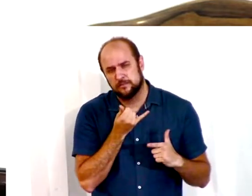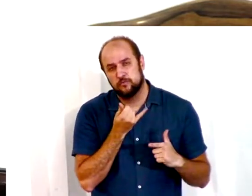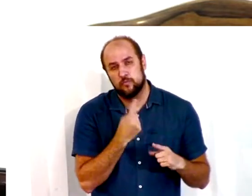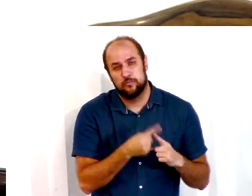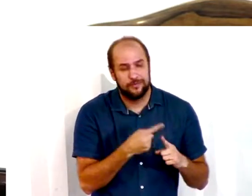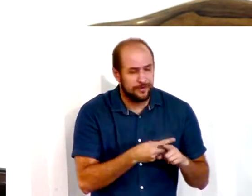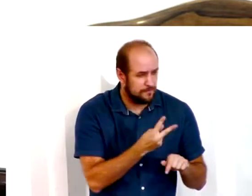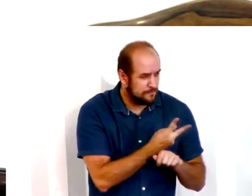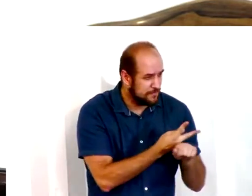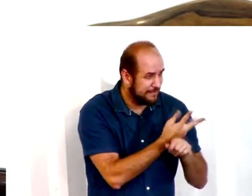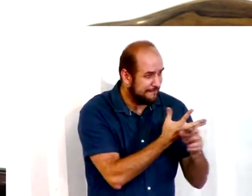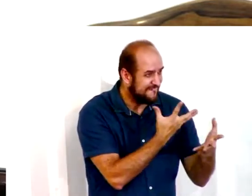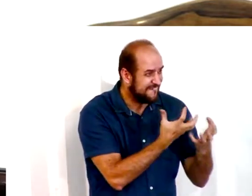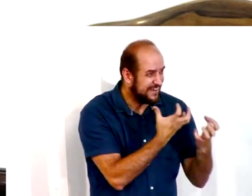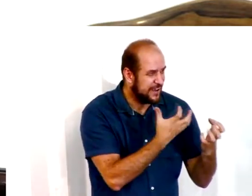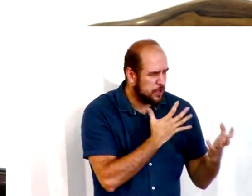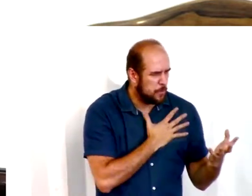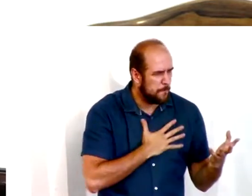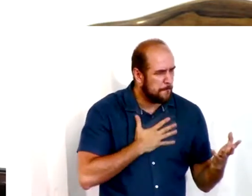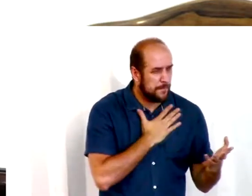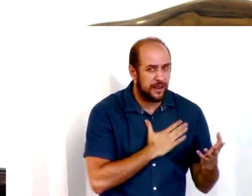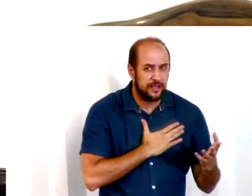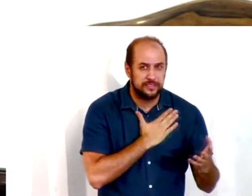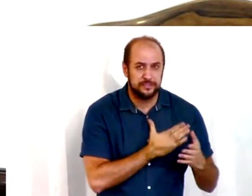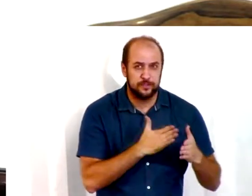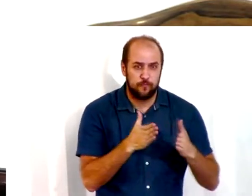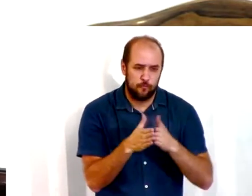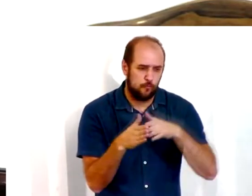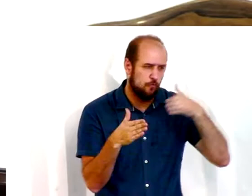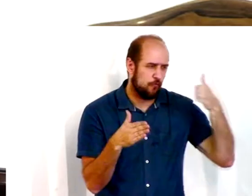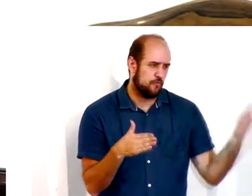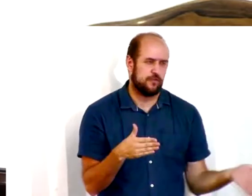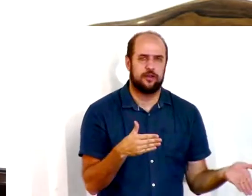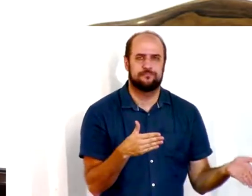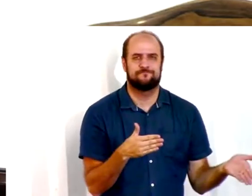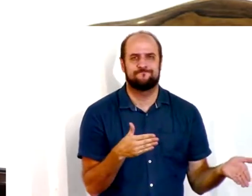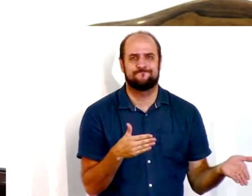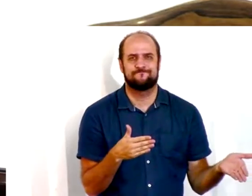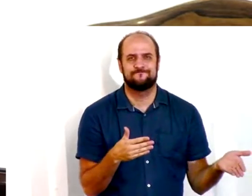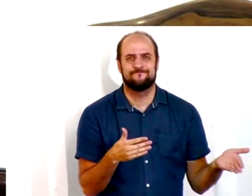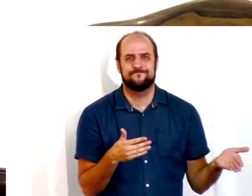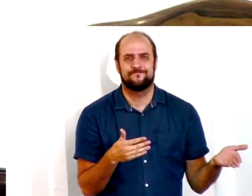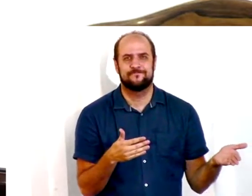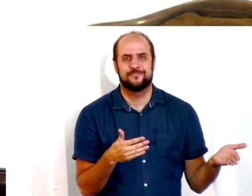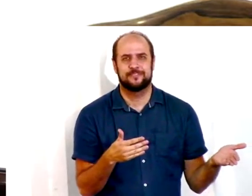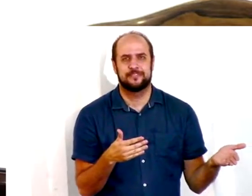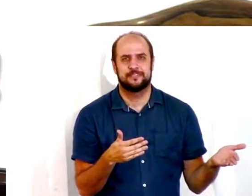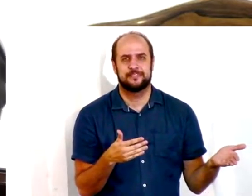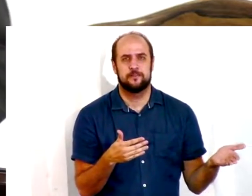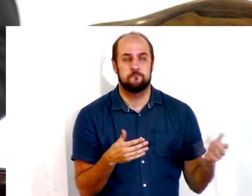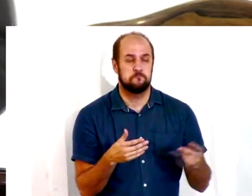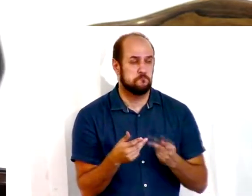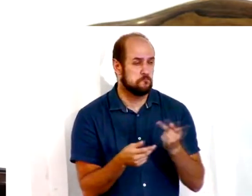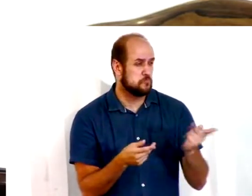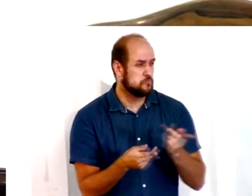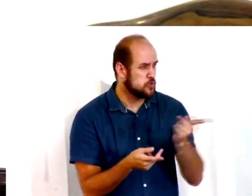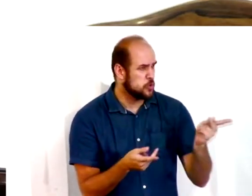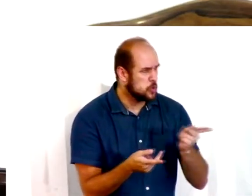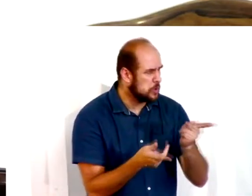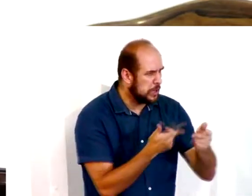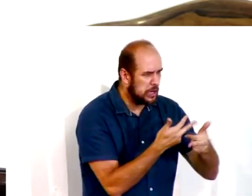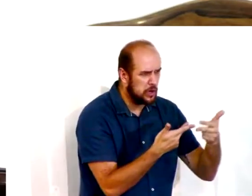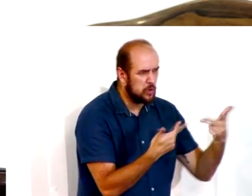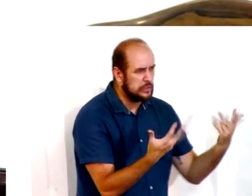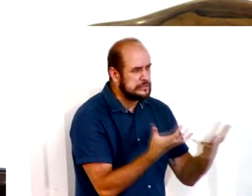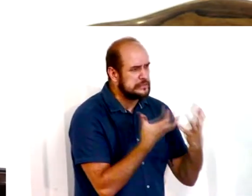por satisfação fora de Deus. É a busca por satisfação nas coisas